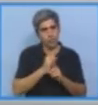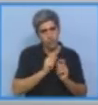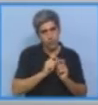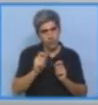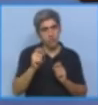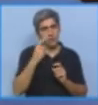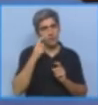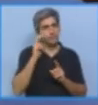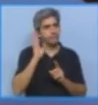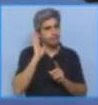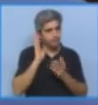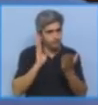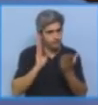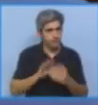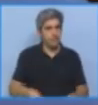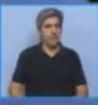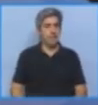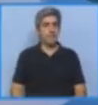o Evangelho deste domingo.